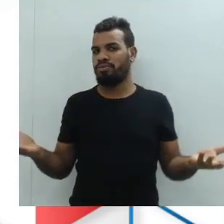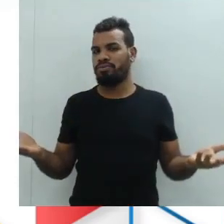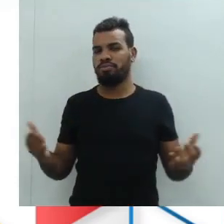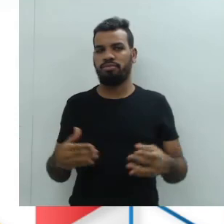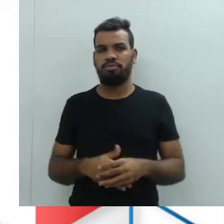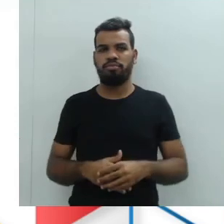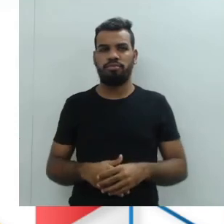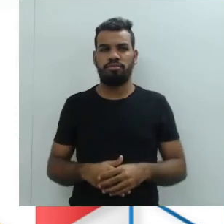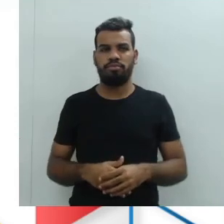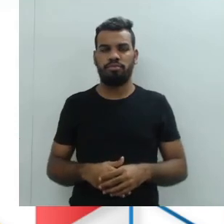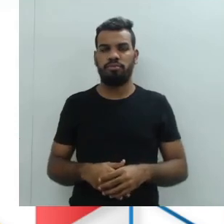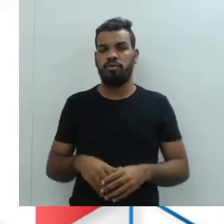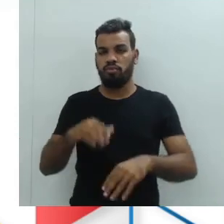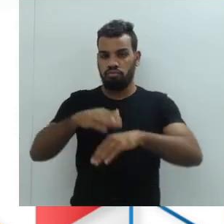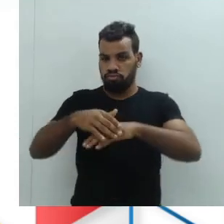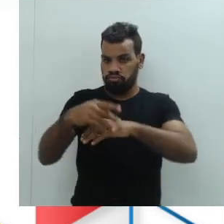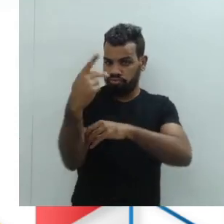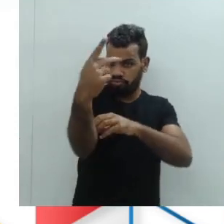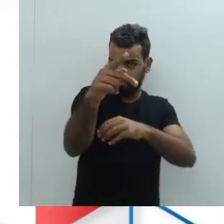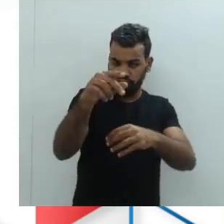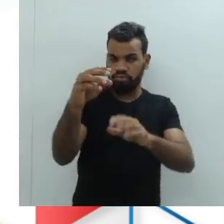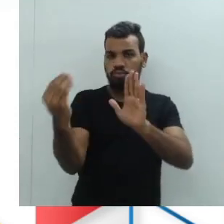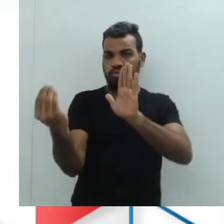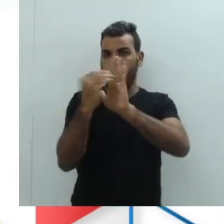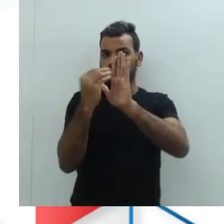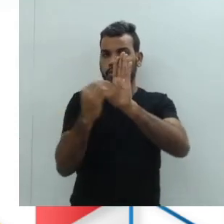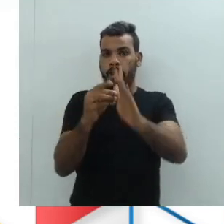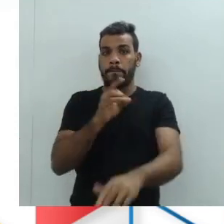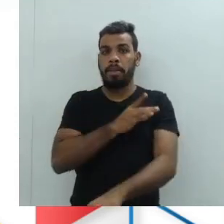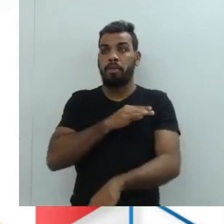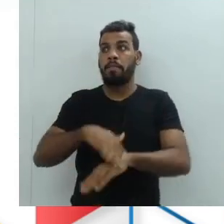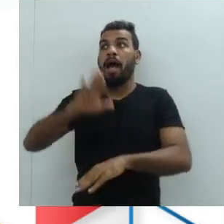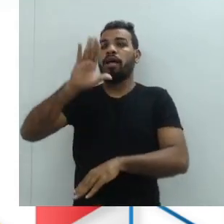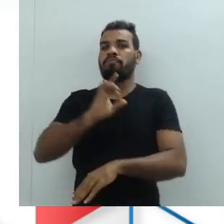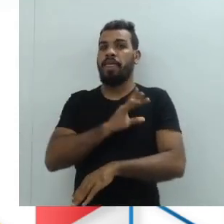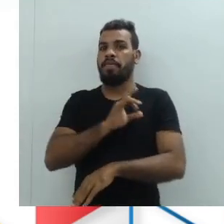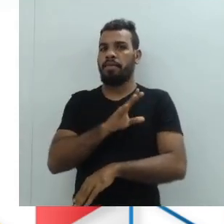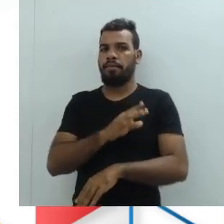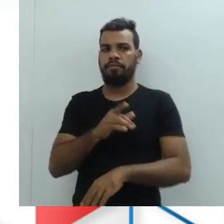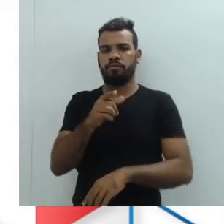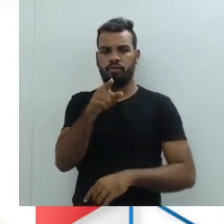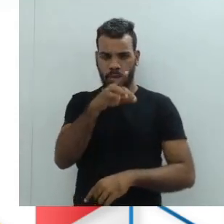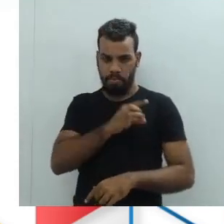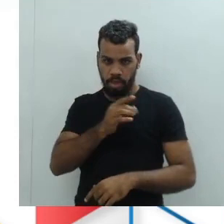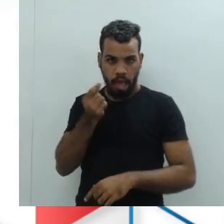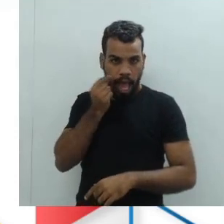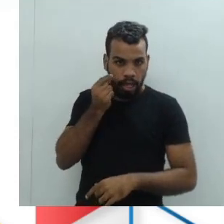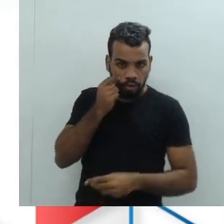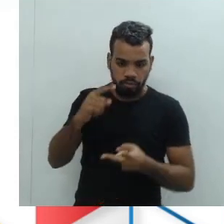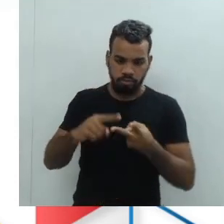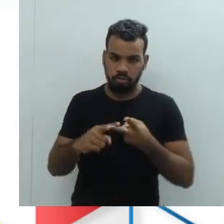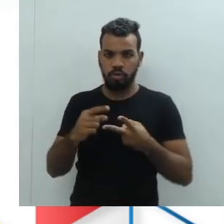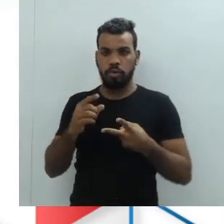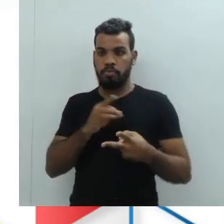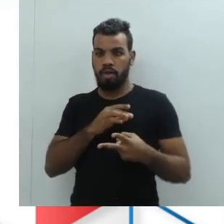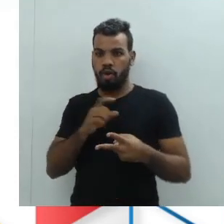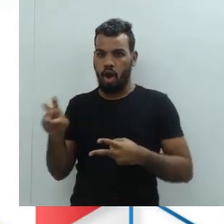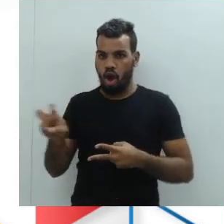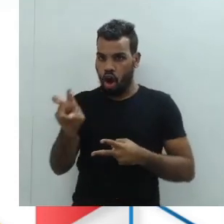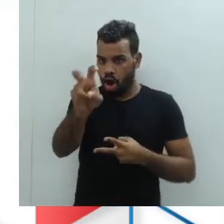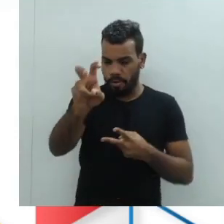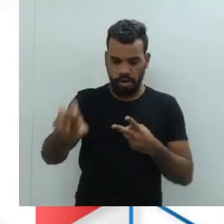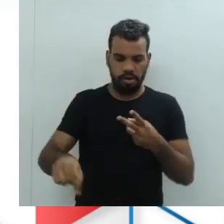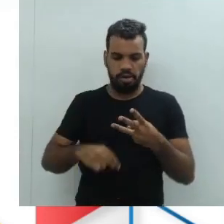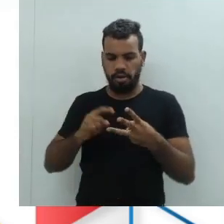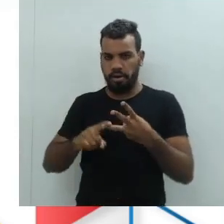vai anotar entre essas 4 alternativas o que é que você tem mais medo. Se você tem medo de rato, ou se você tem medo de cobra, ou